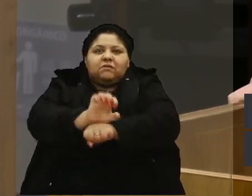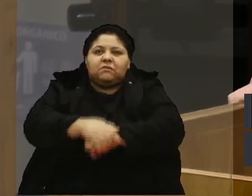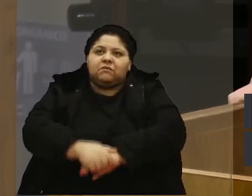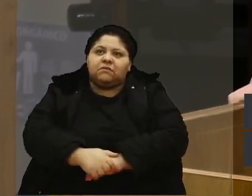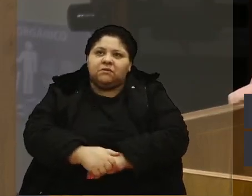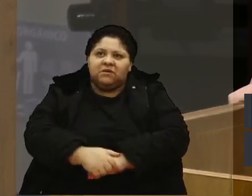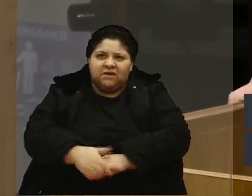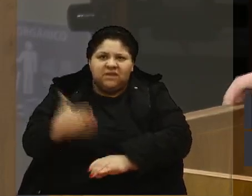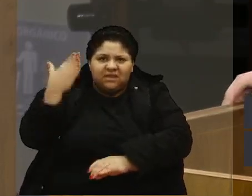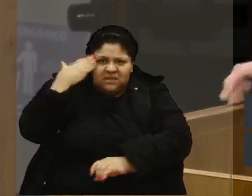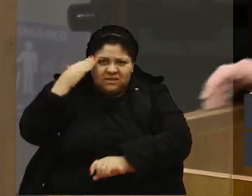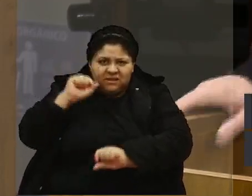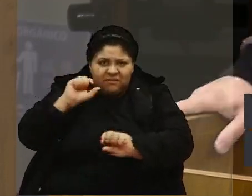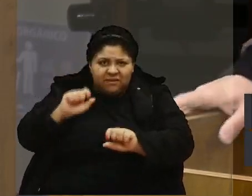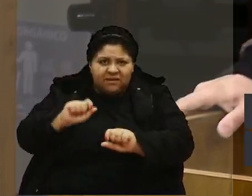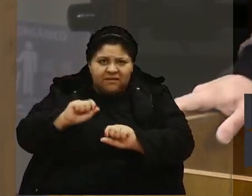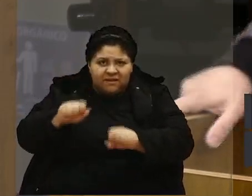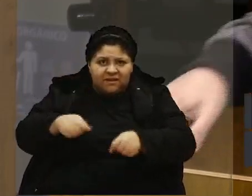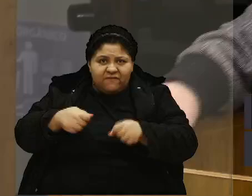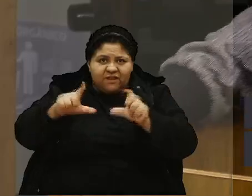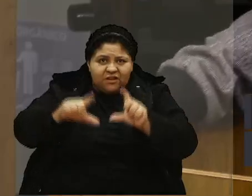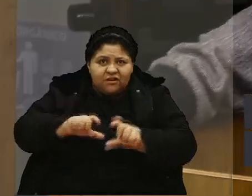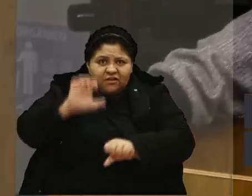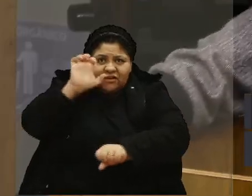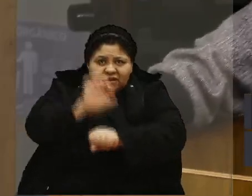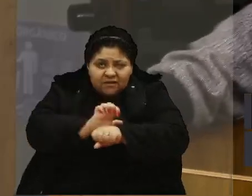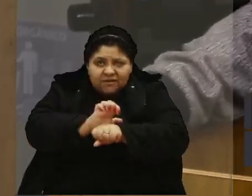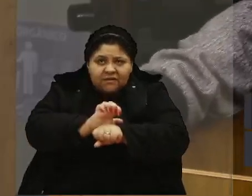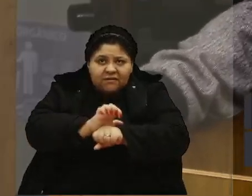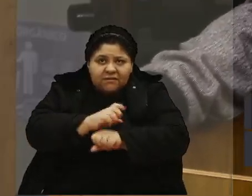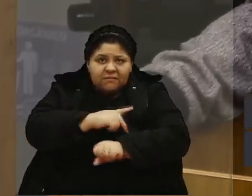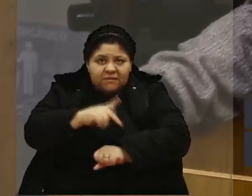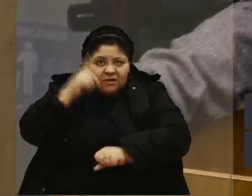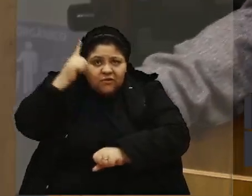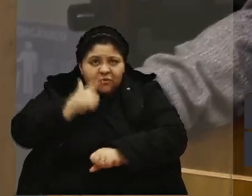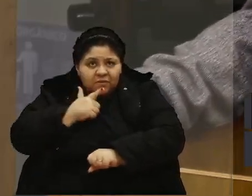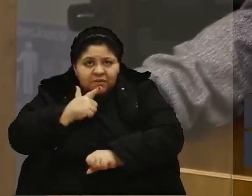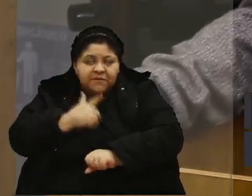E sabe quem defende a redução do Estado abertamente, presidente Lucas?